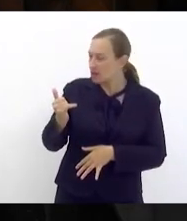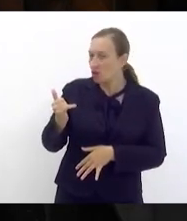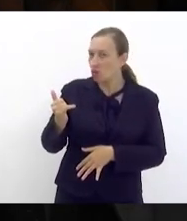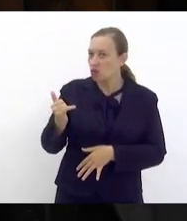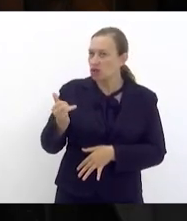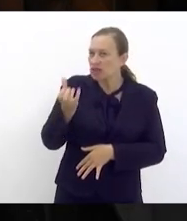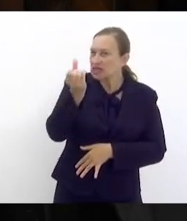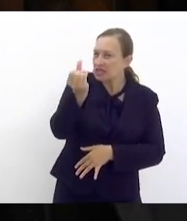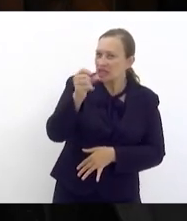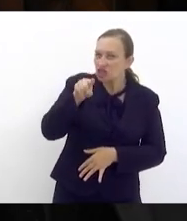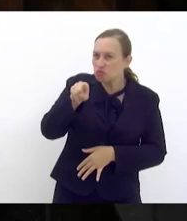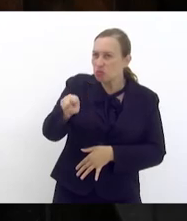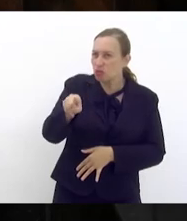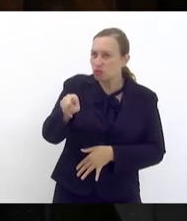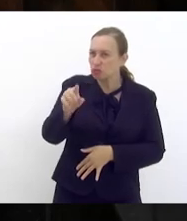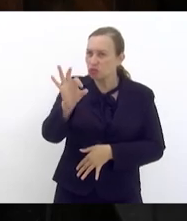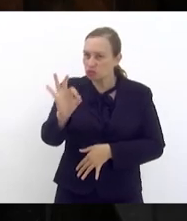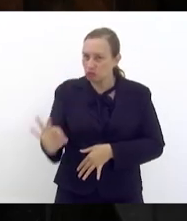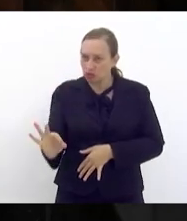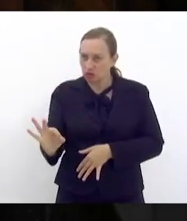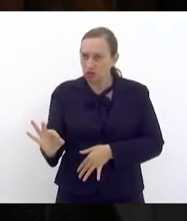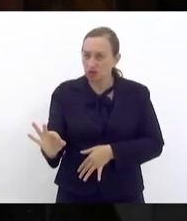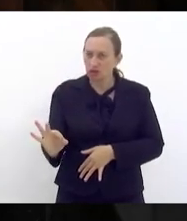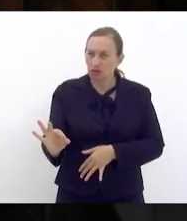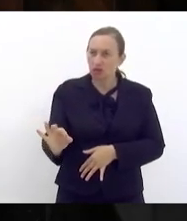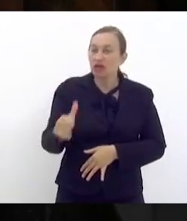de 6 pontos percentuais.